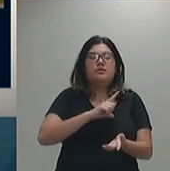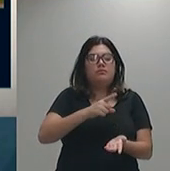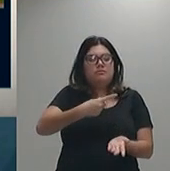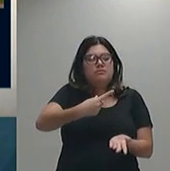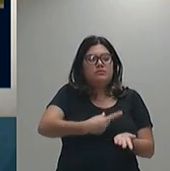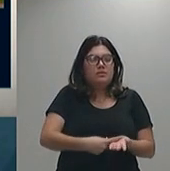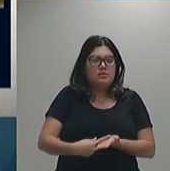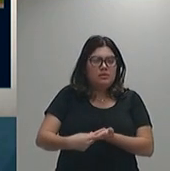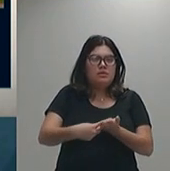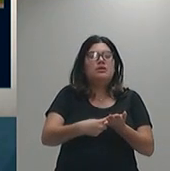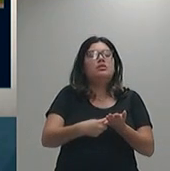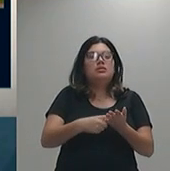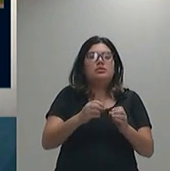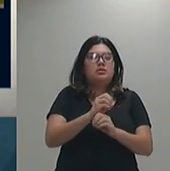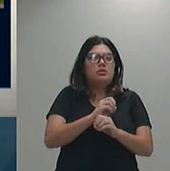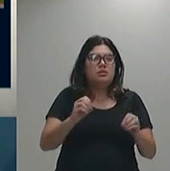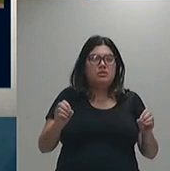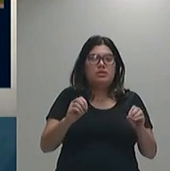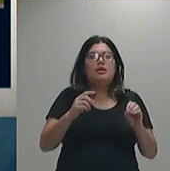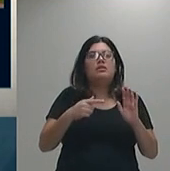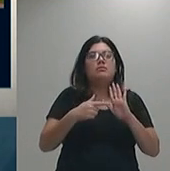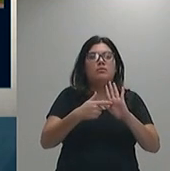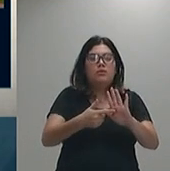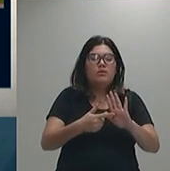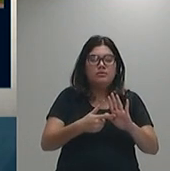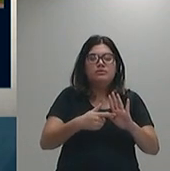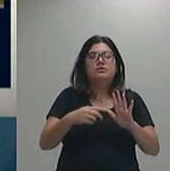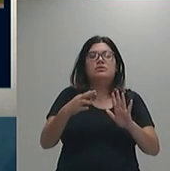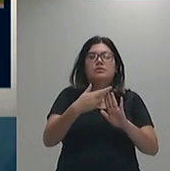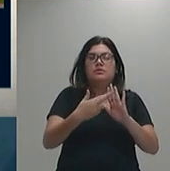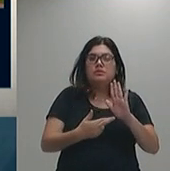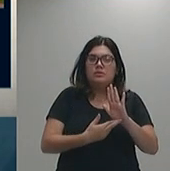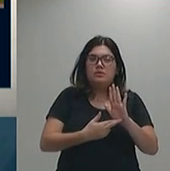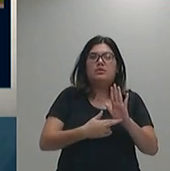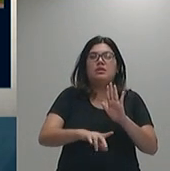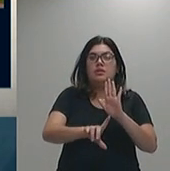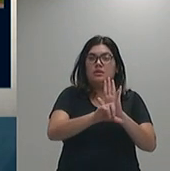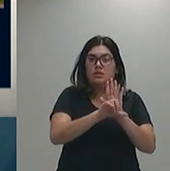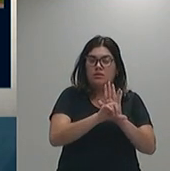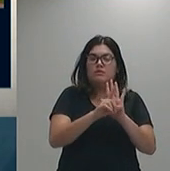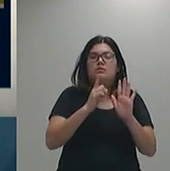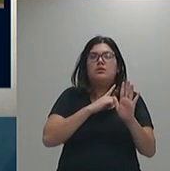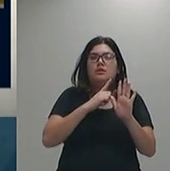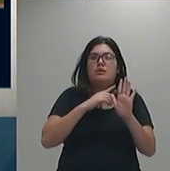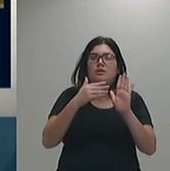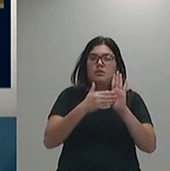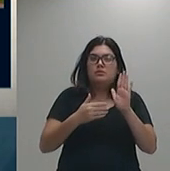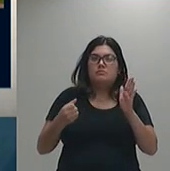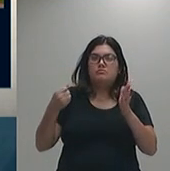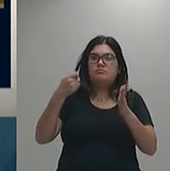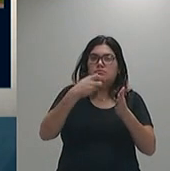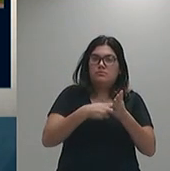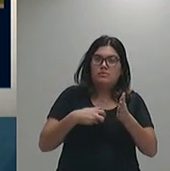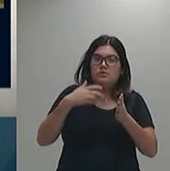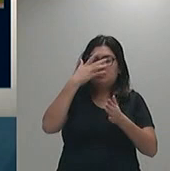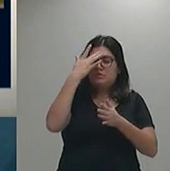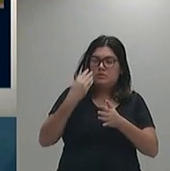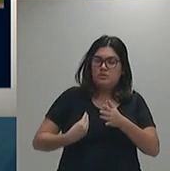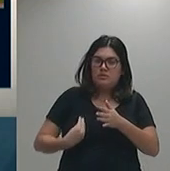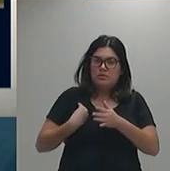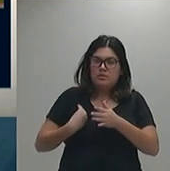nada afirma sobre o critério legal adotado limite a condenar o autor da presente rescisória